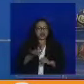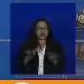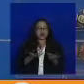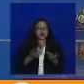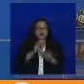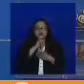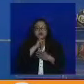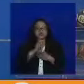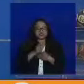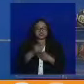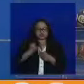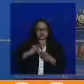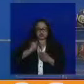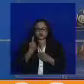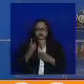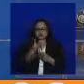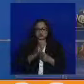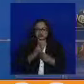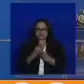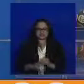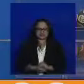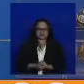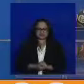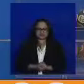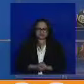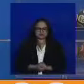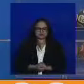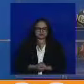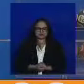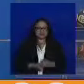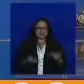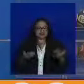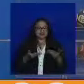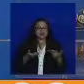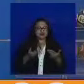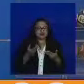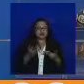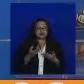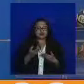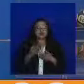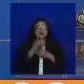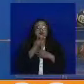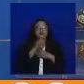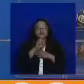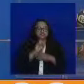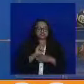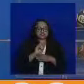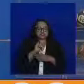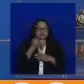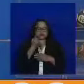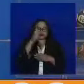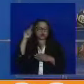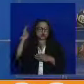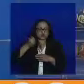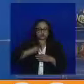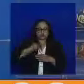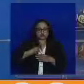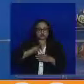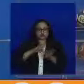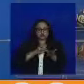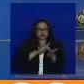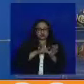número 13. Verde, 13. E agora, o vigésimo e último número da